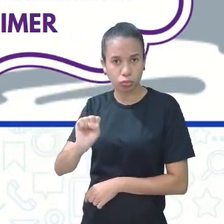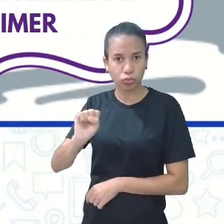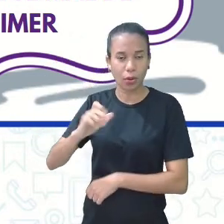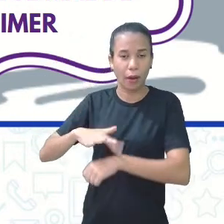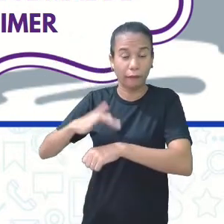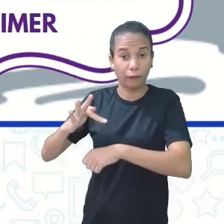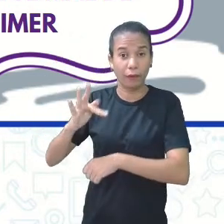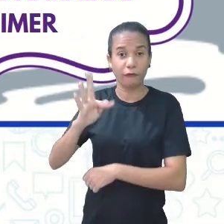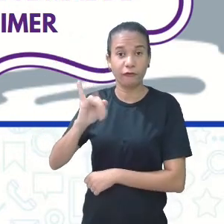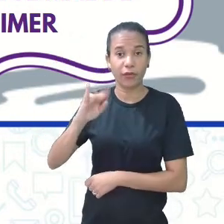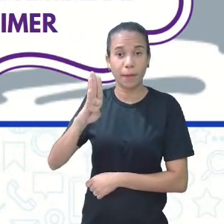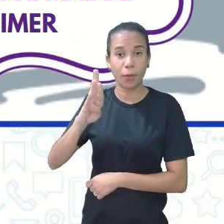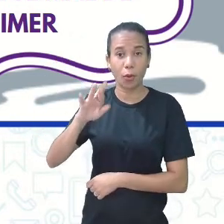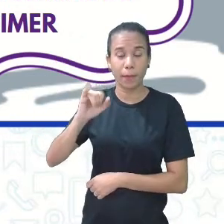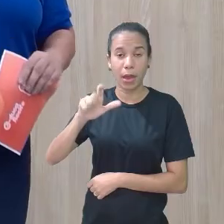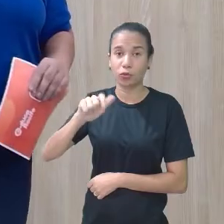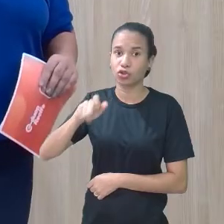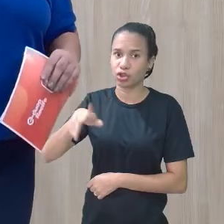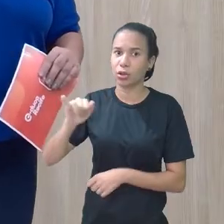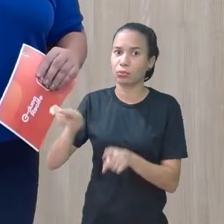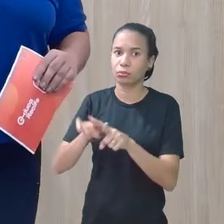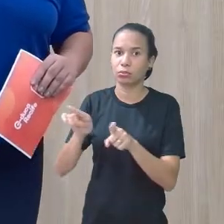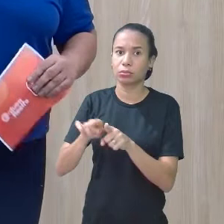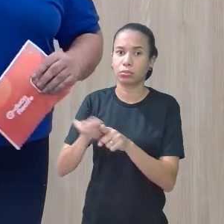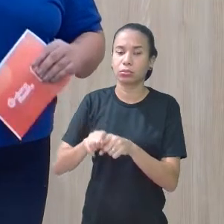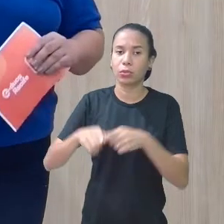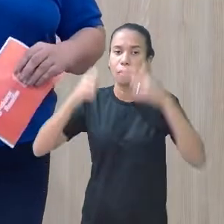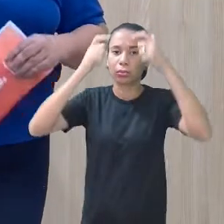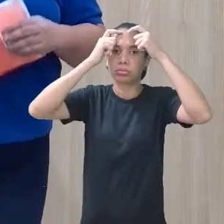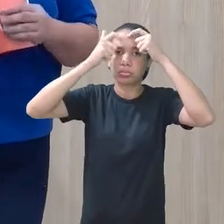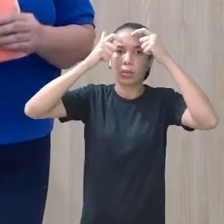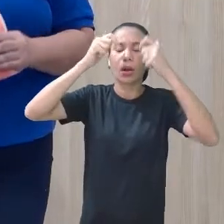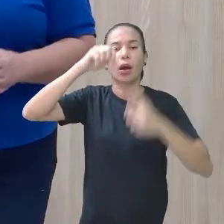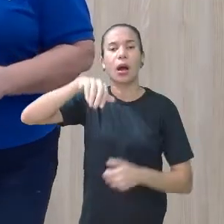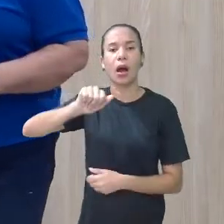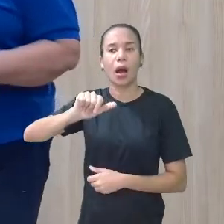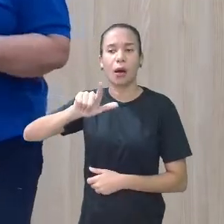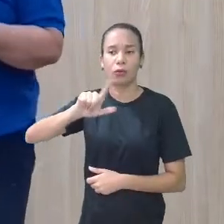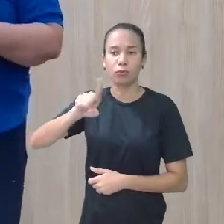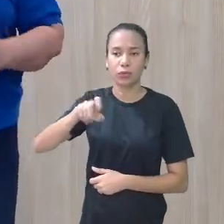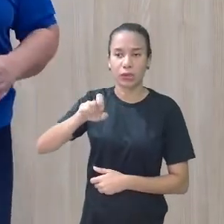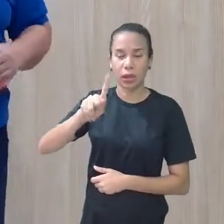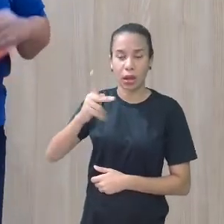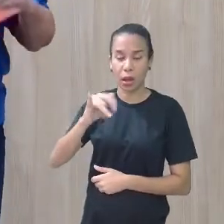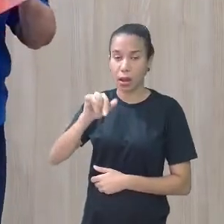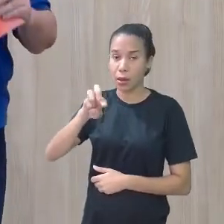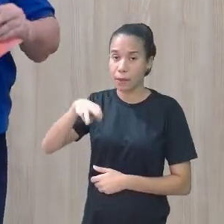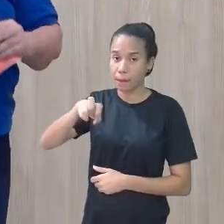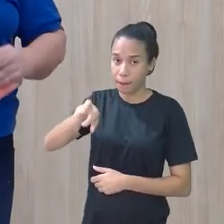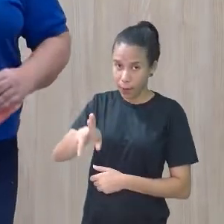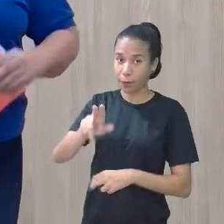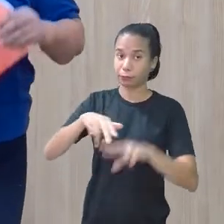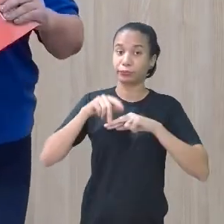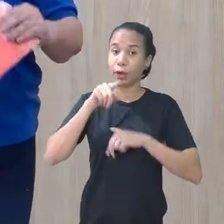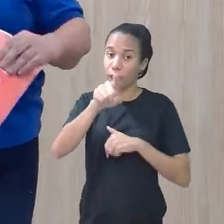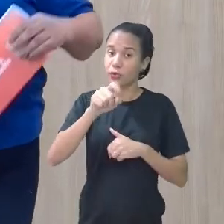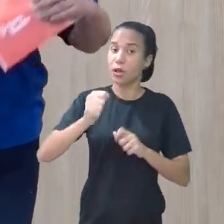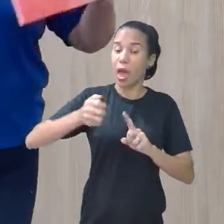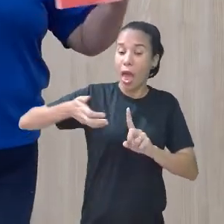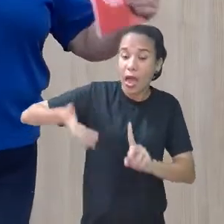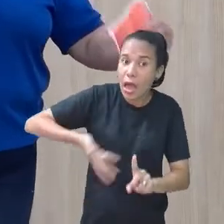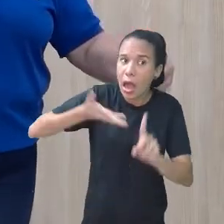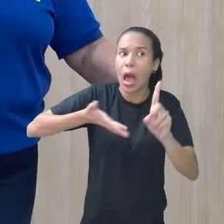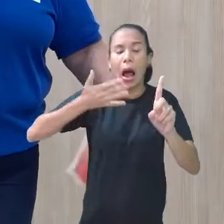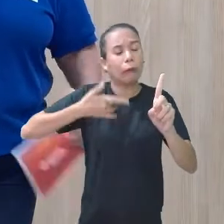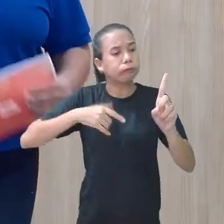mal de Alzheimer. Para que, professora, a gente está falando isso? Nós queremos incentivar vocês, e vocês vão